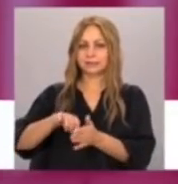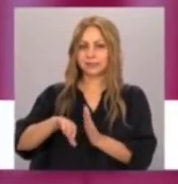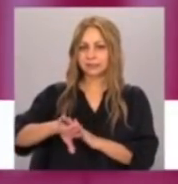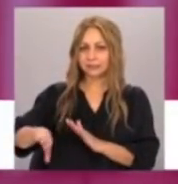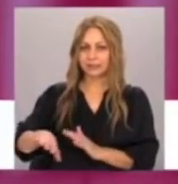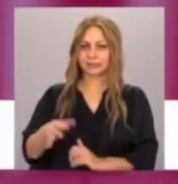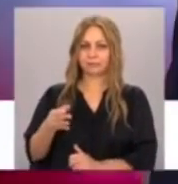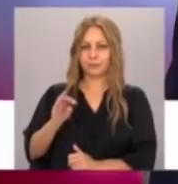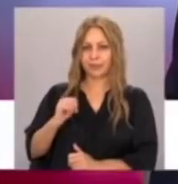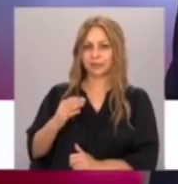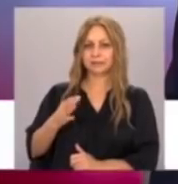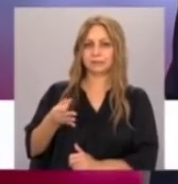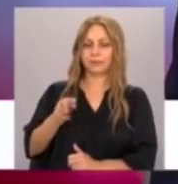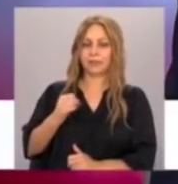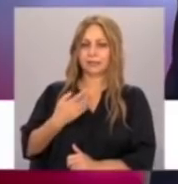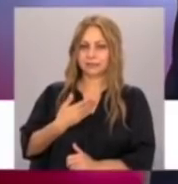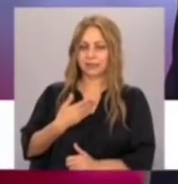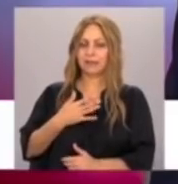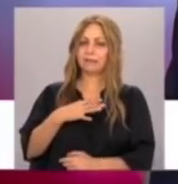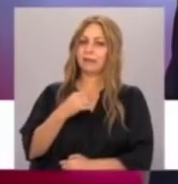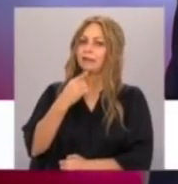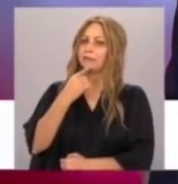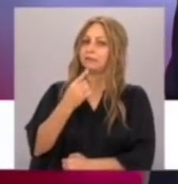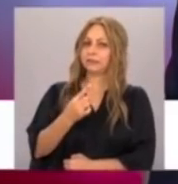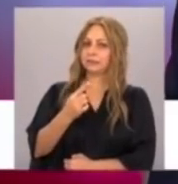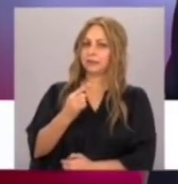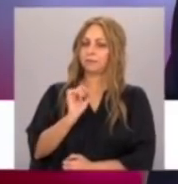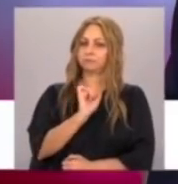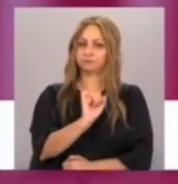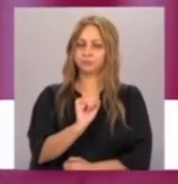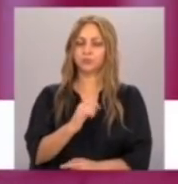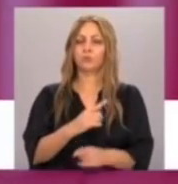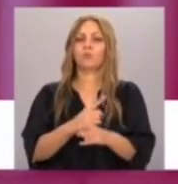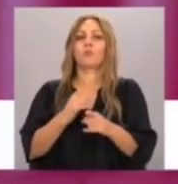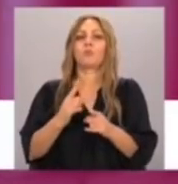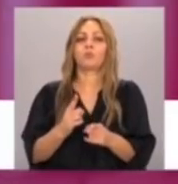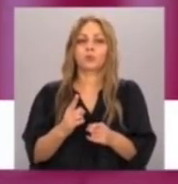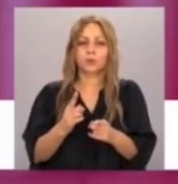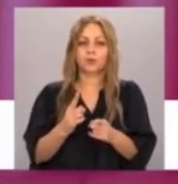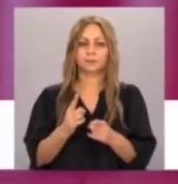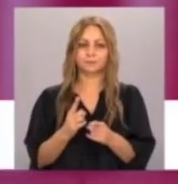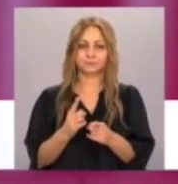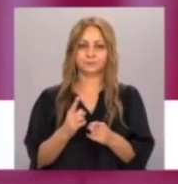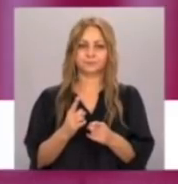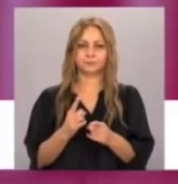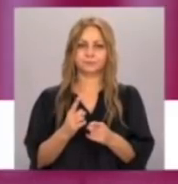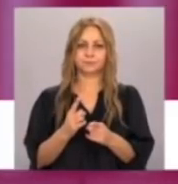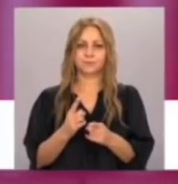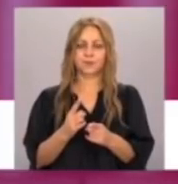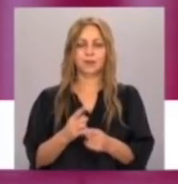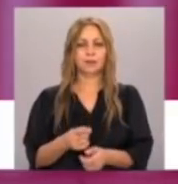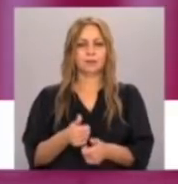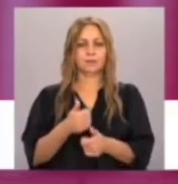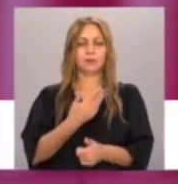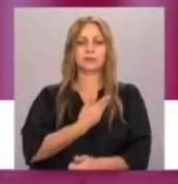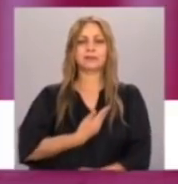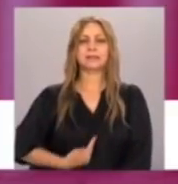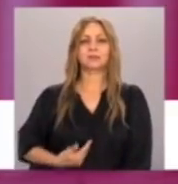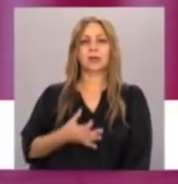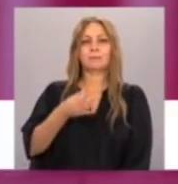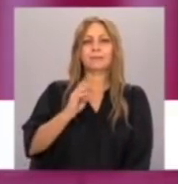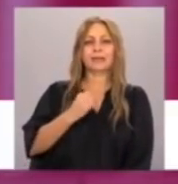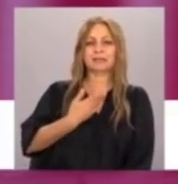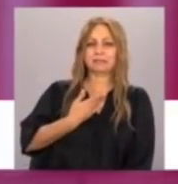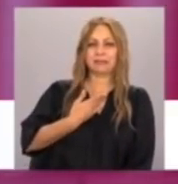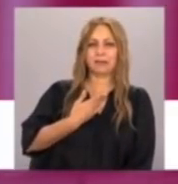do PSD quer dizer vou dizer pelo menos aos seus eleitores é porque é que ainda vale votar nutricional a PSD e